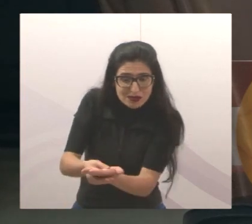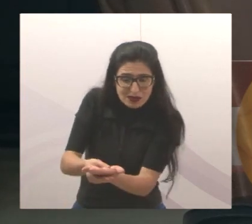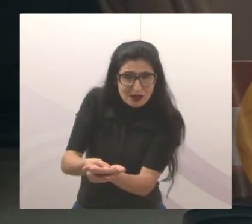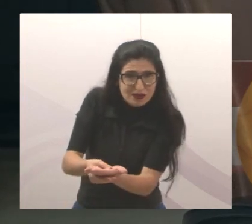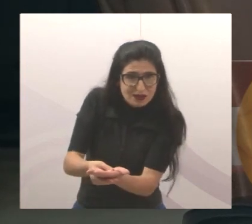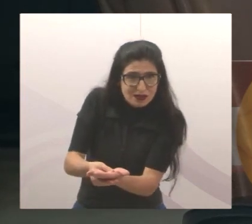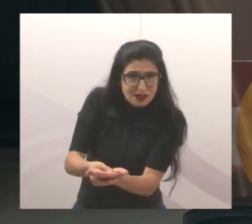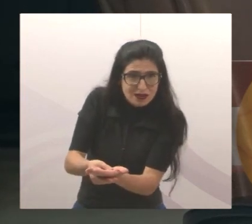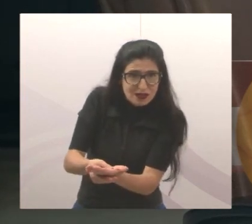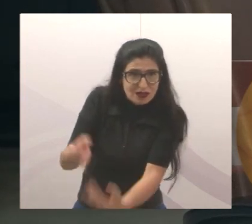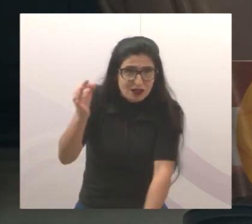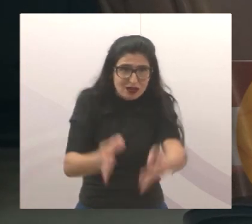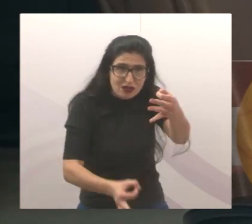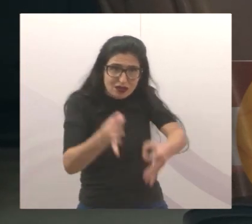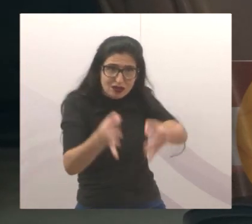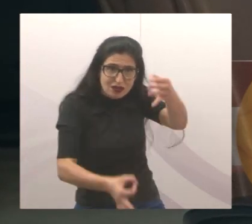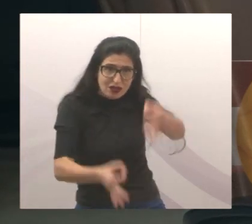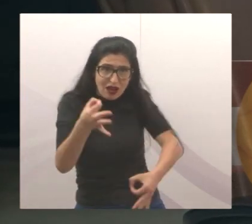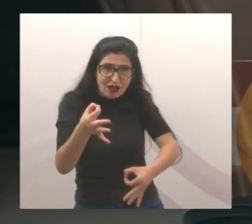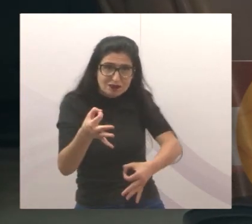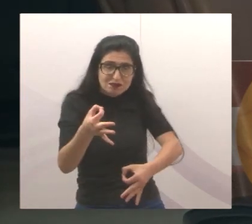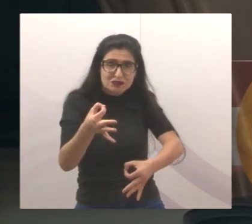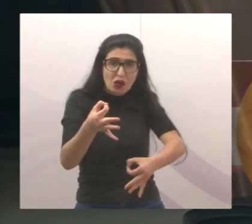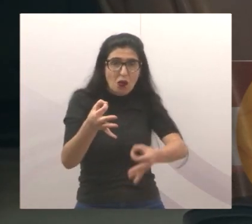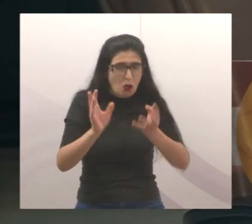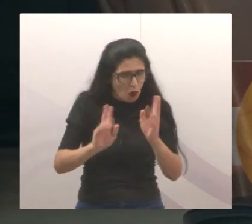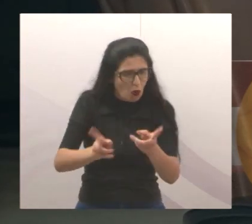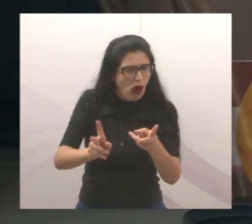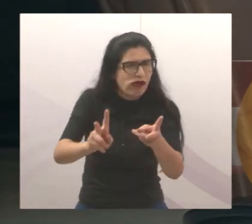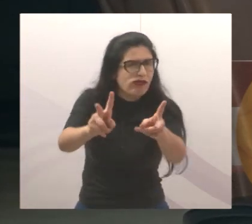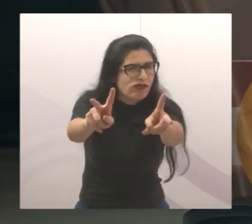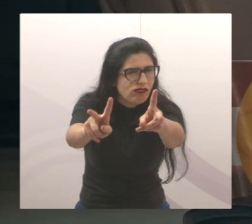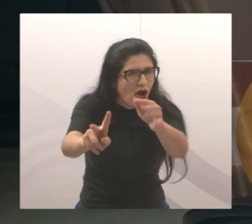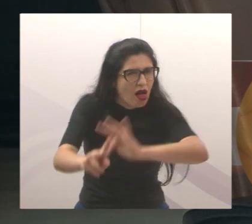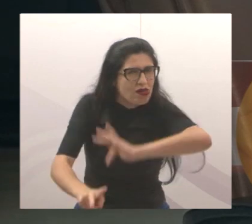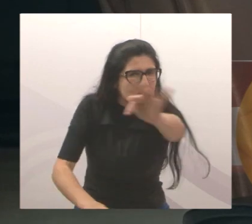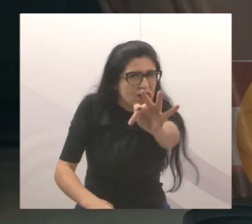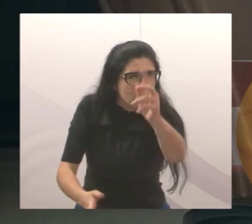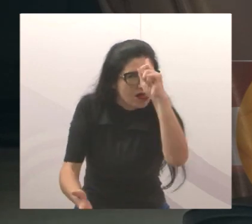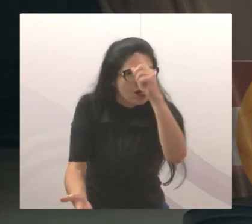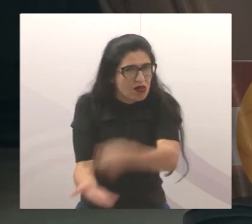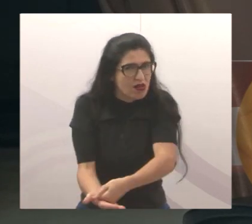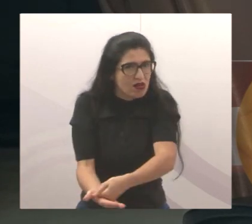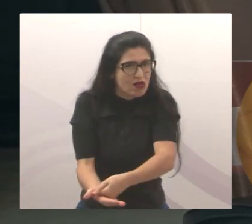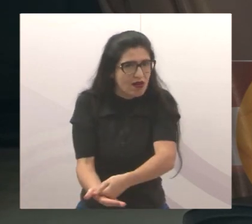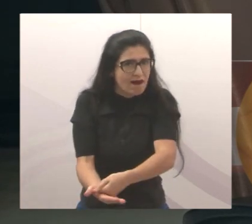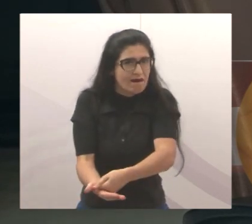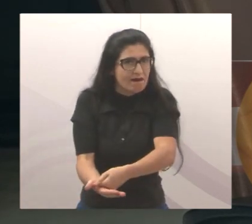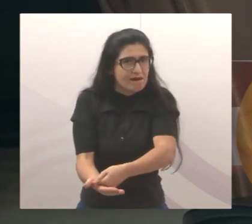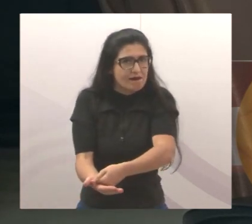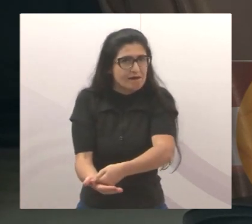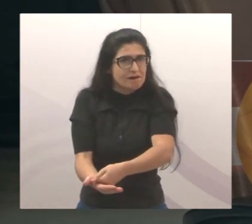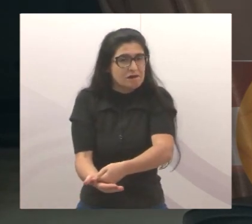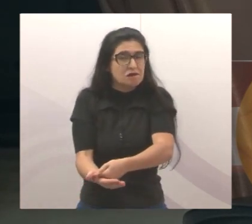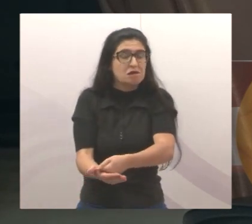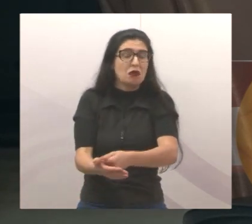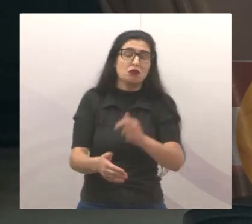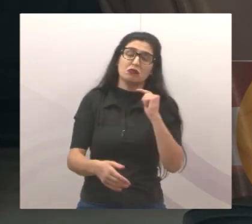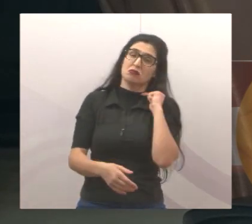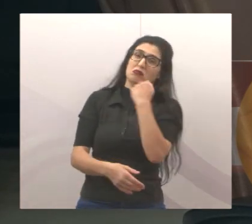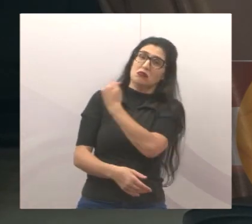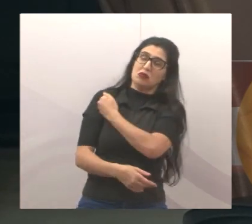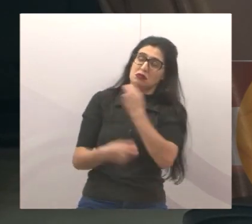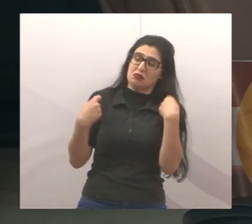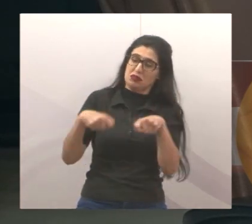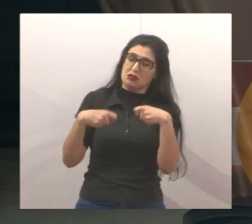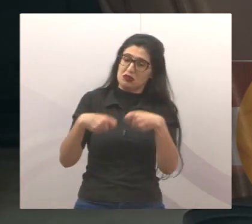um processo na justiça que ainda está em andamento. E é nele que nós temos que nos espelhar.